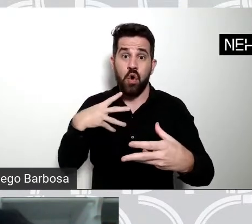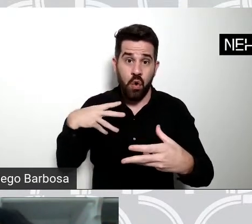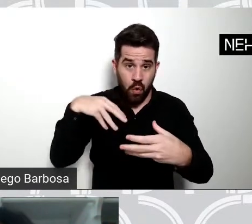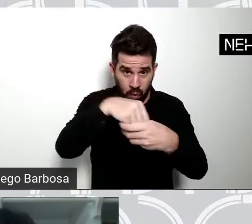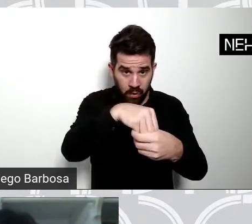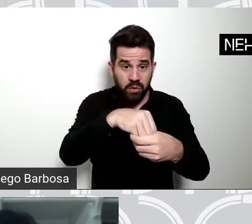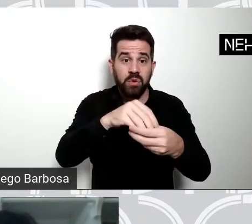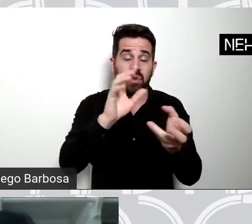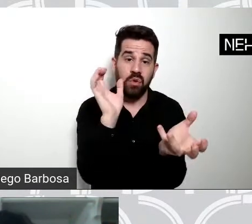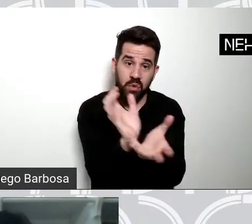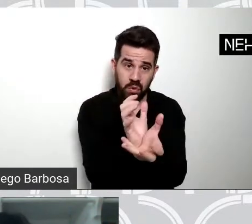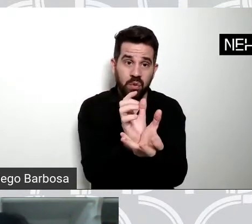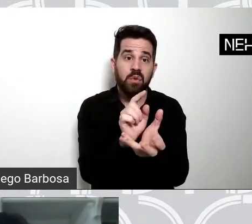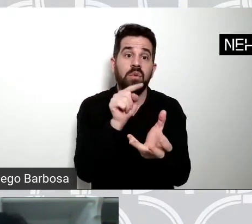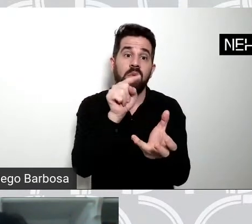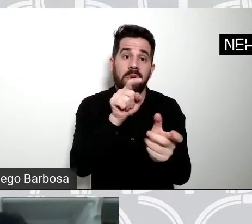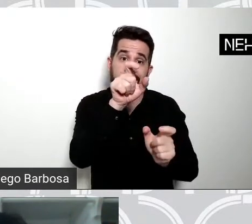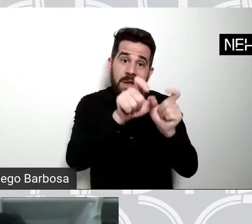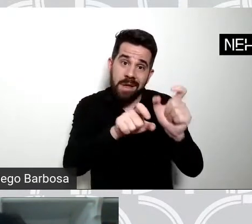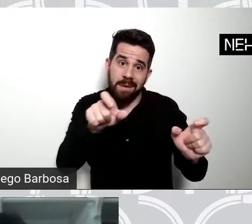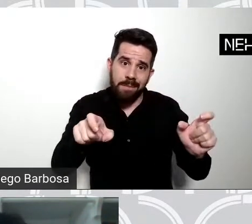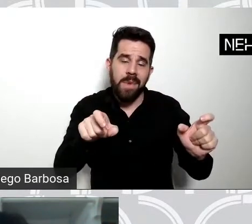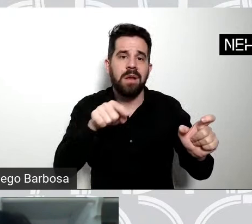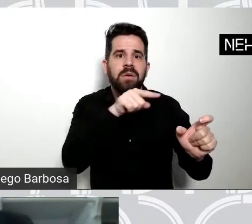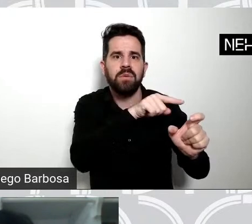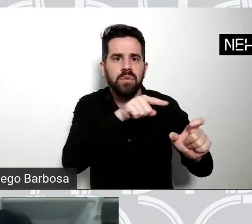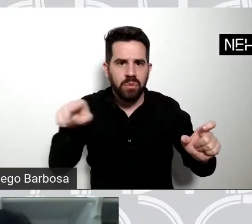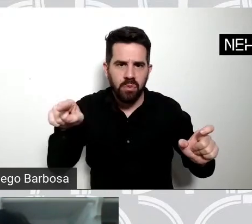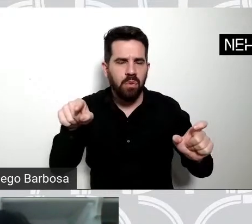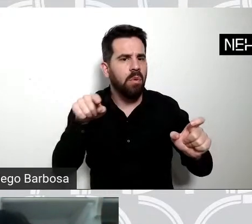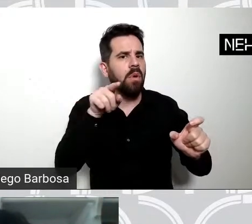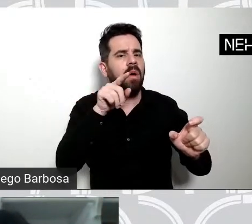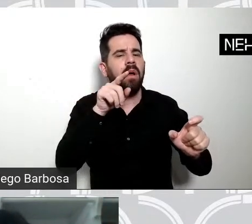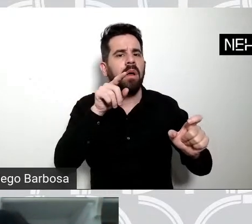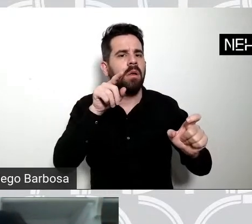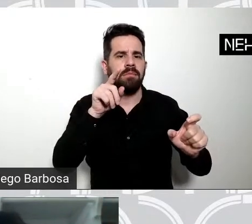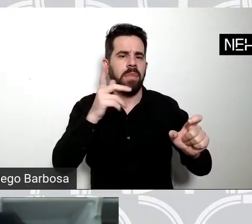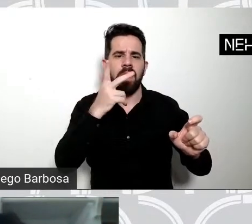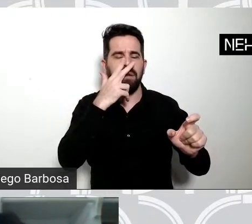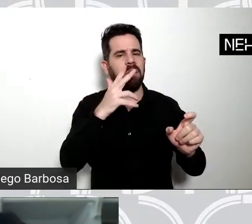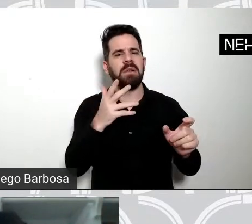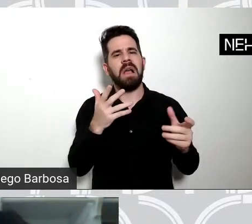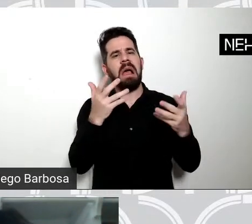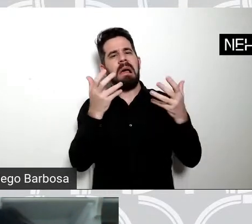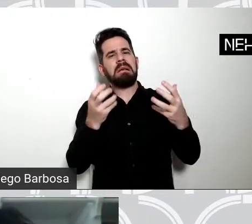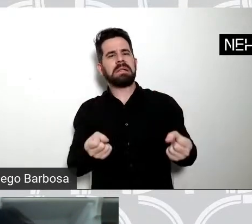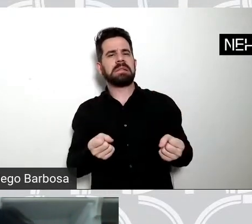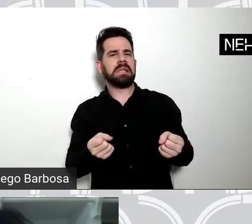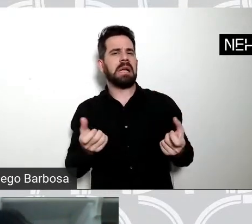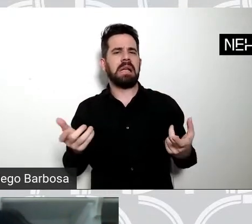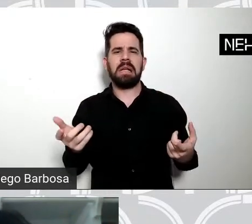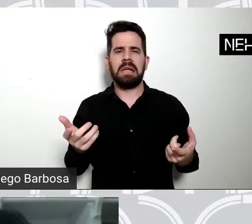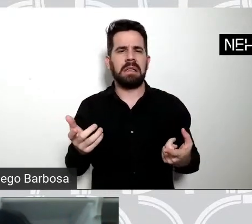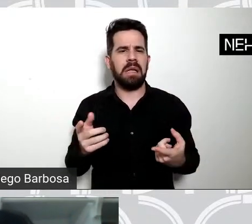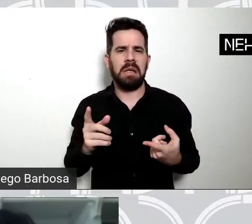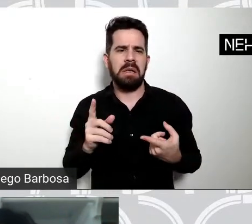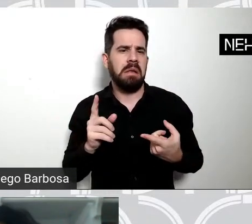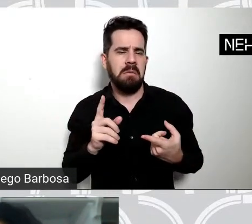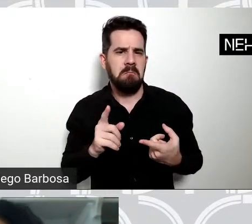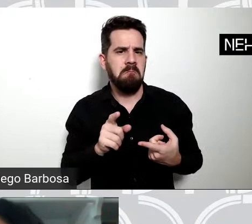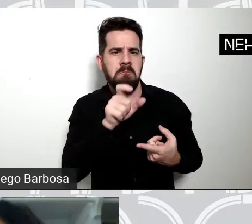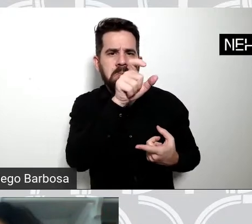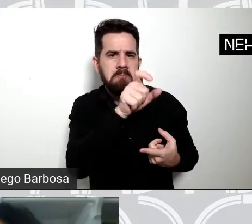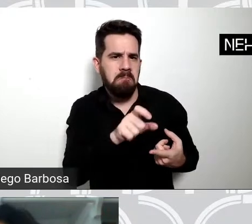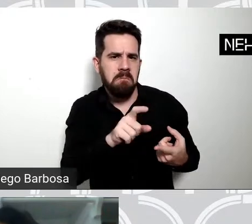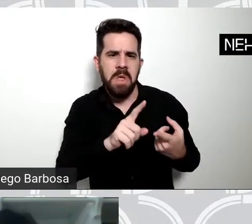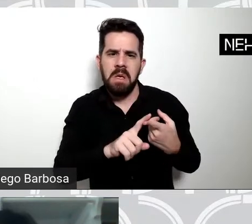culta e letrada, né? Que não permite uma Carolina de Jesus, que não recebe um